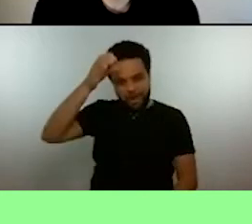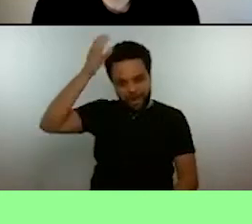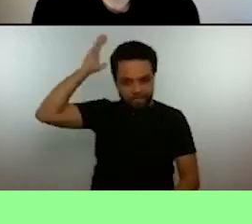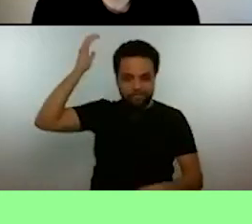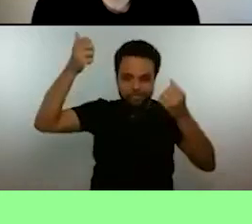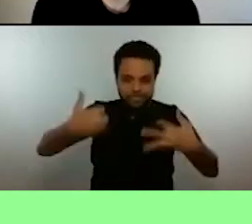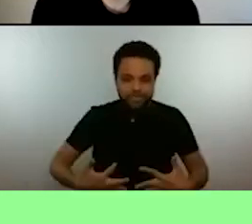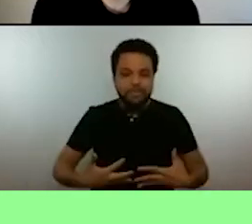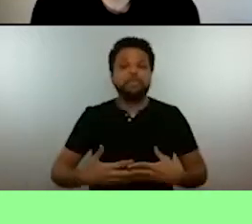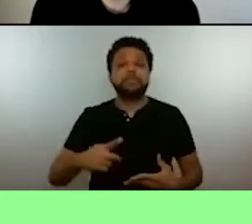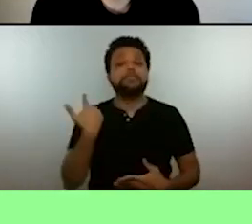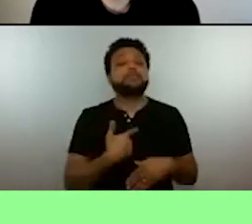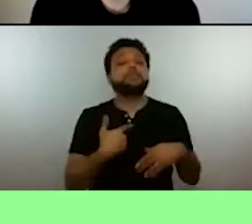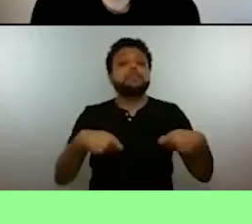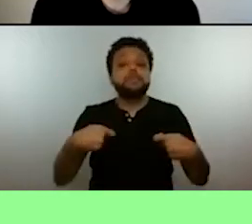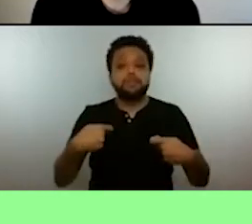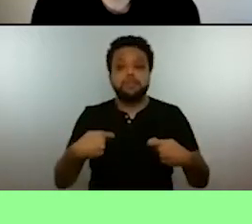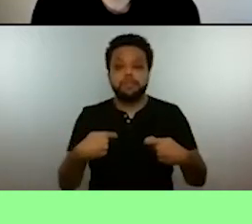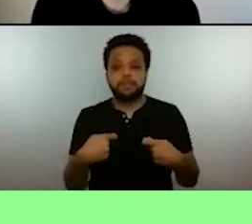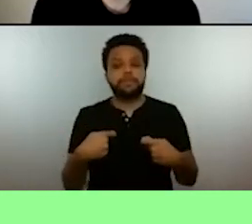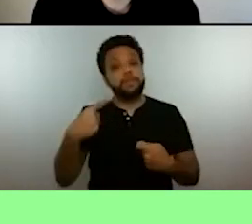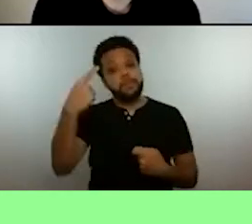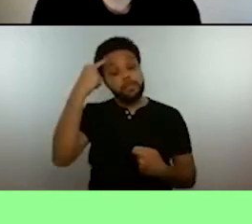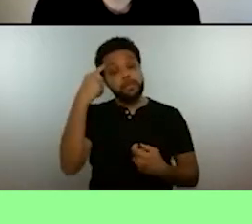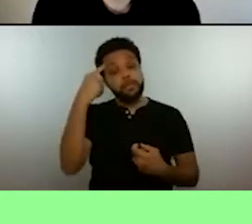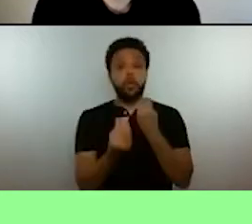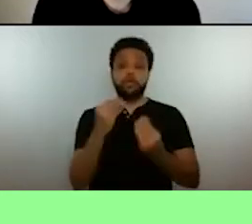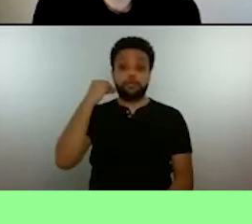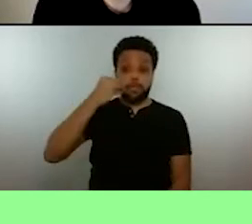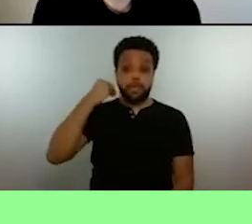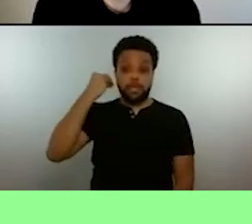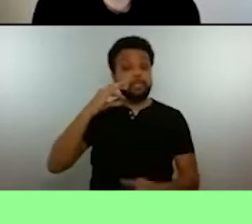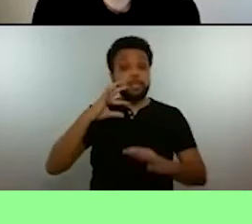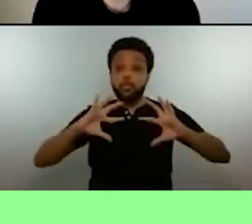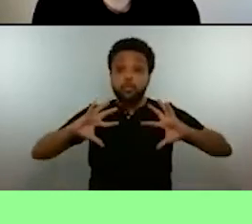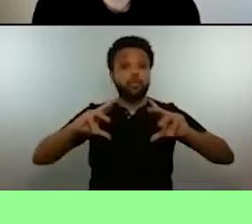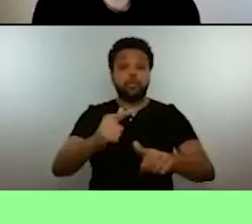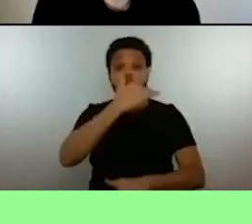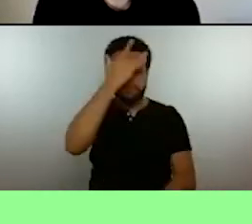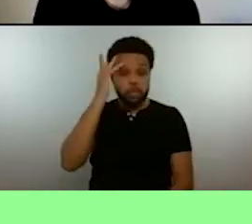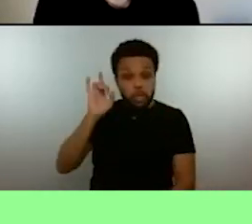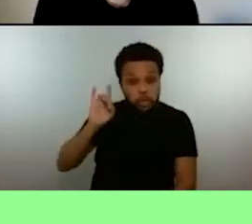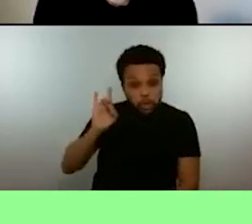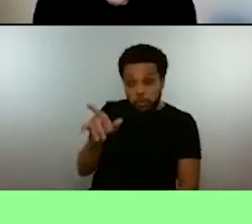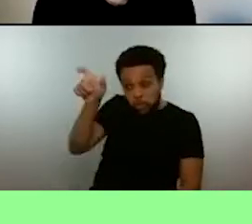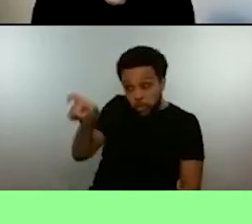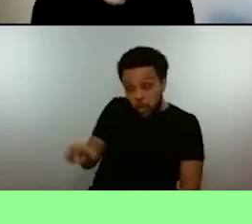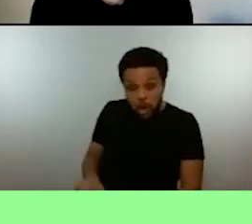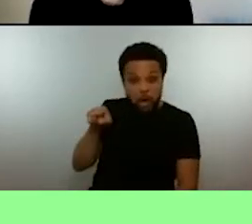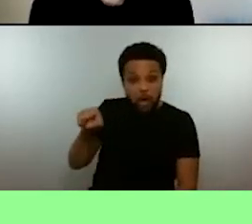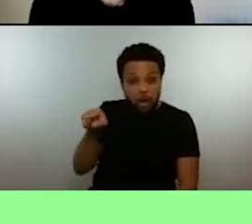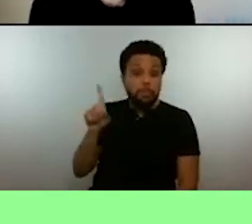precisa ter essa noção de experiência de todas as pessoas, né? Numa interface do XD, por